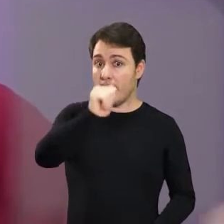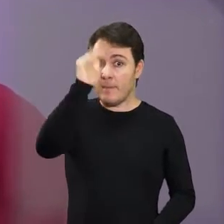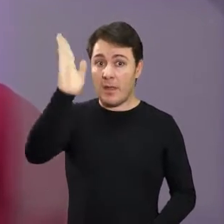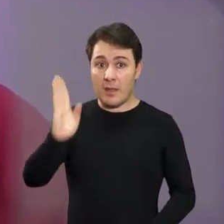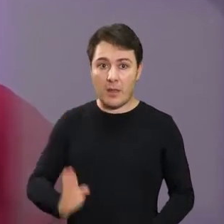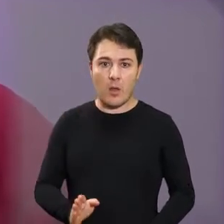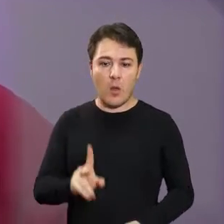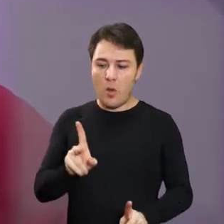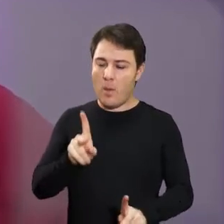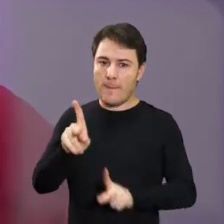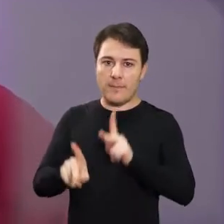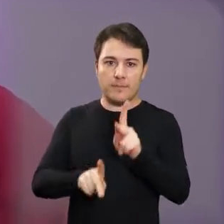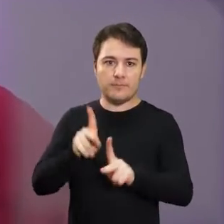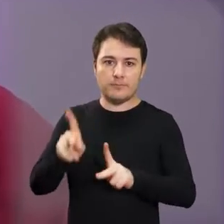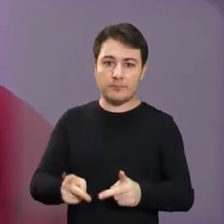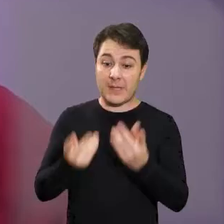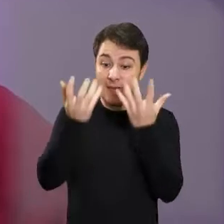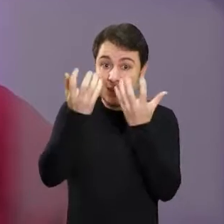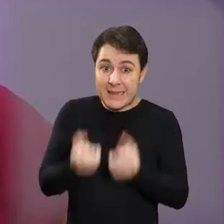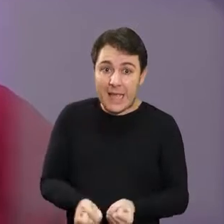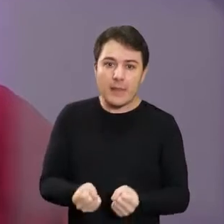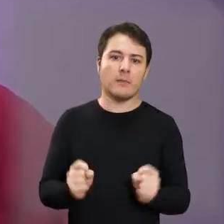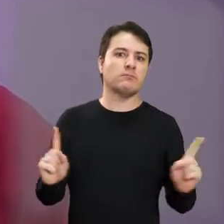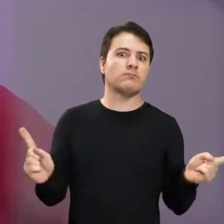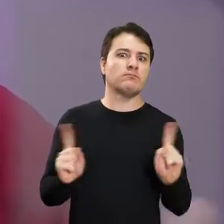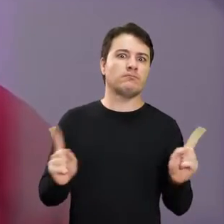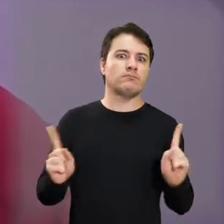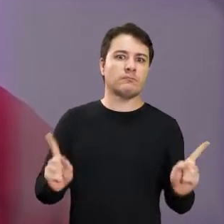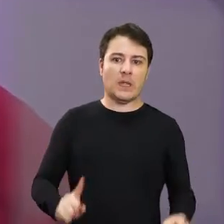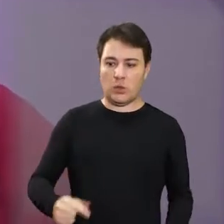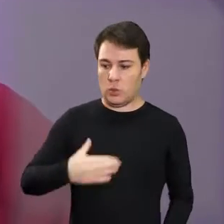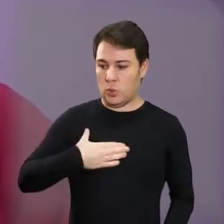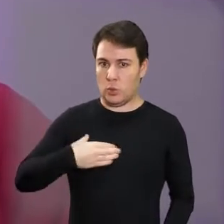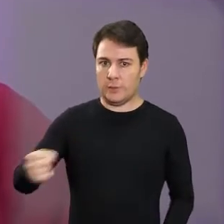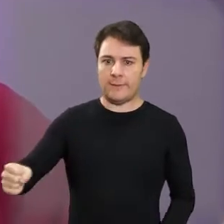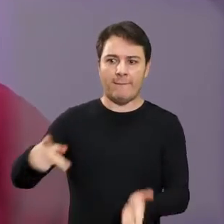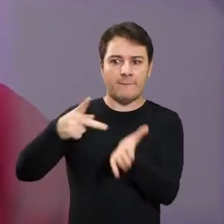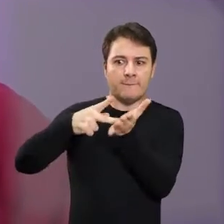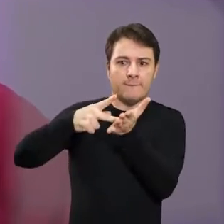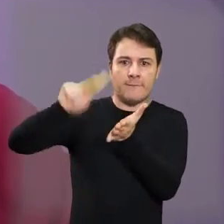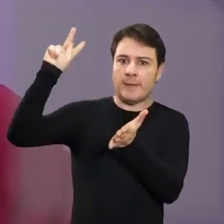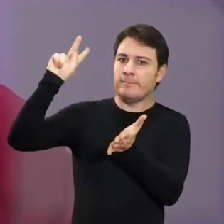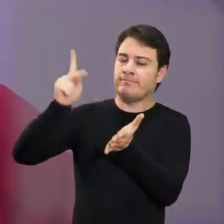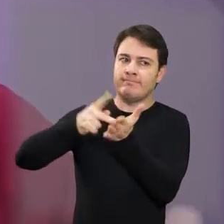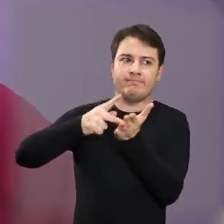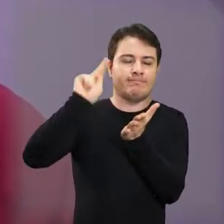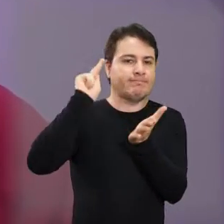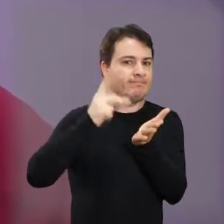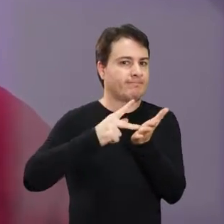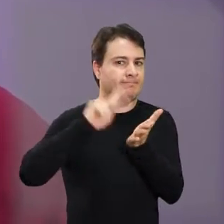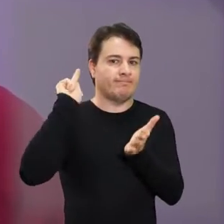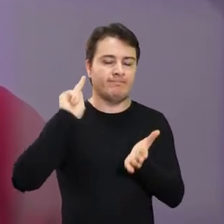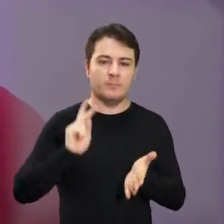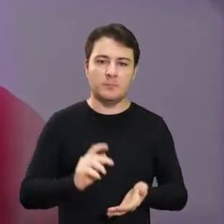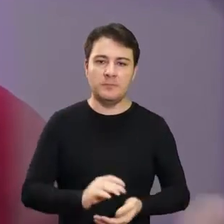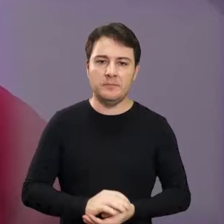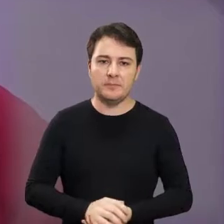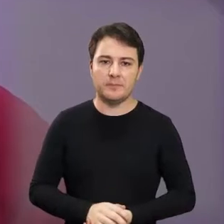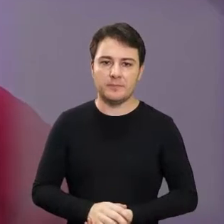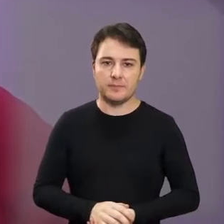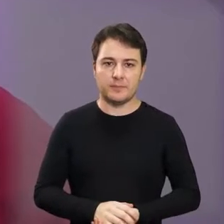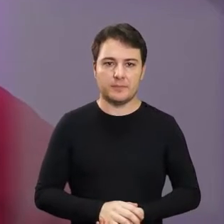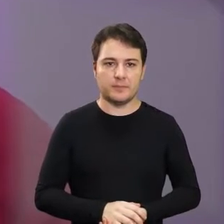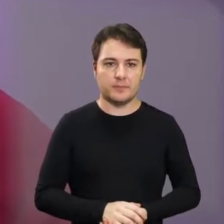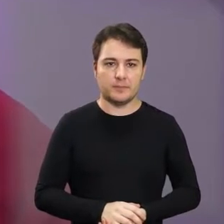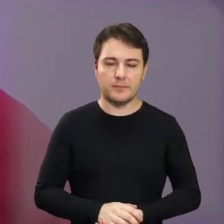consequências que o gesto do suicídio pode trazer. Aqui no Brasil, por exemplo, esse gesto é algo majoritariamente reprovado pelo